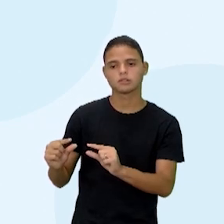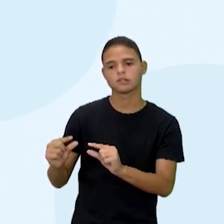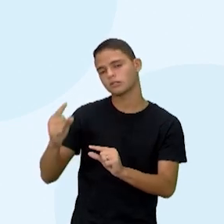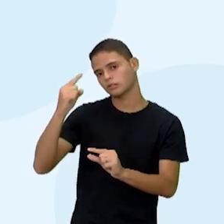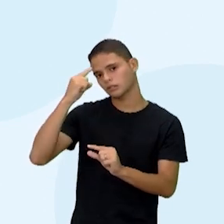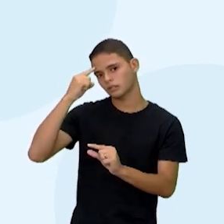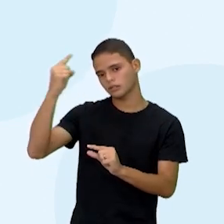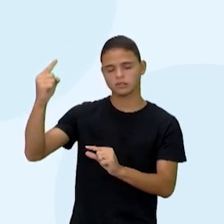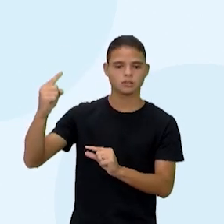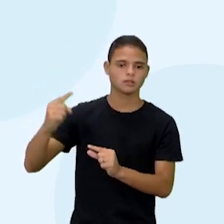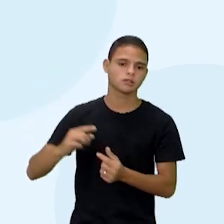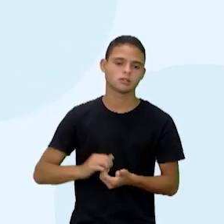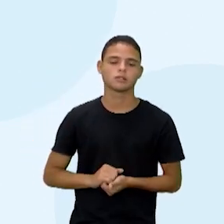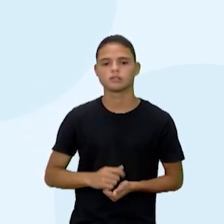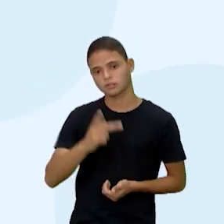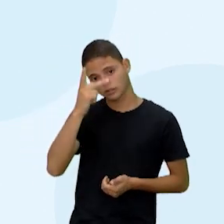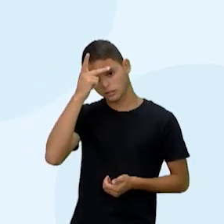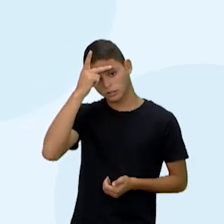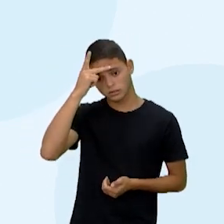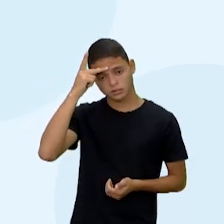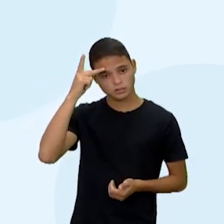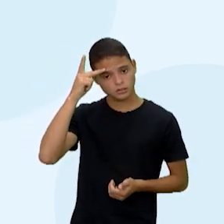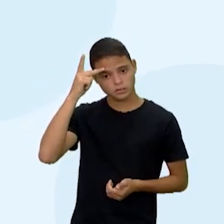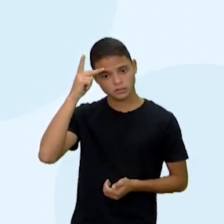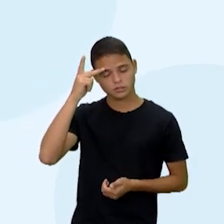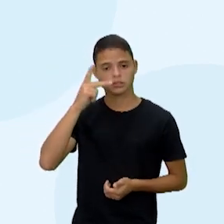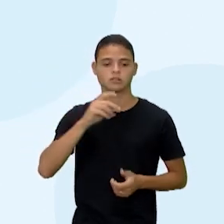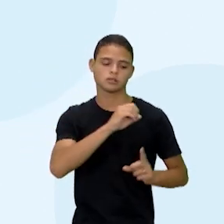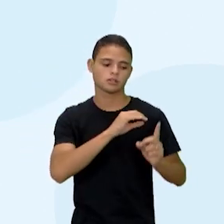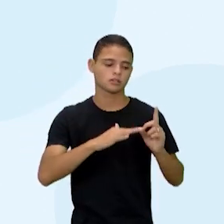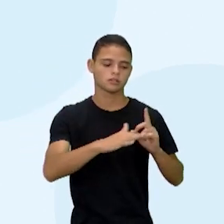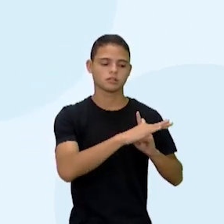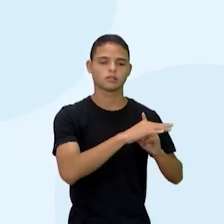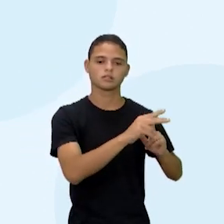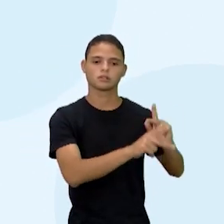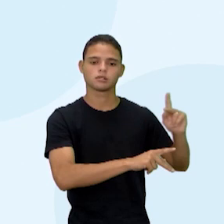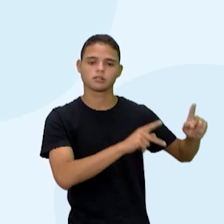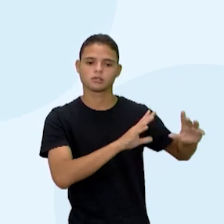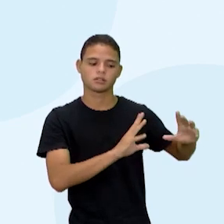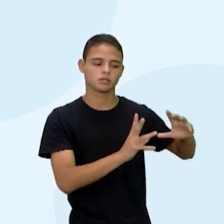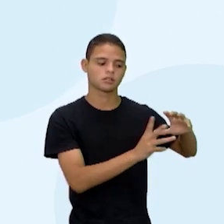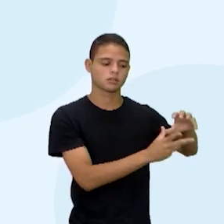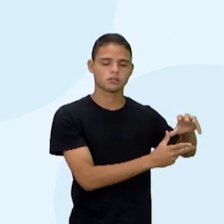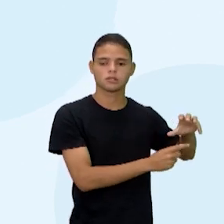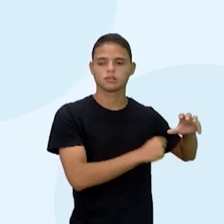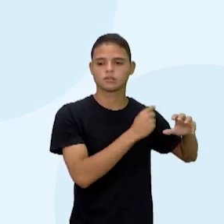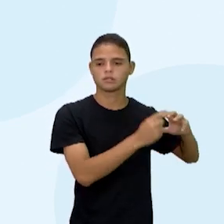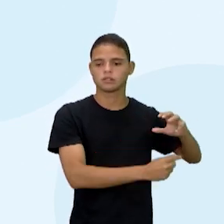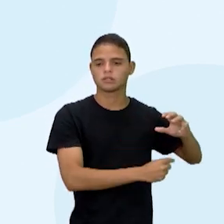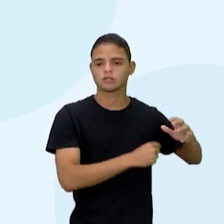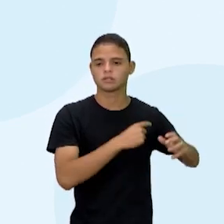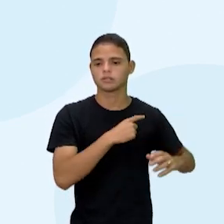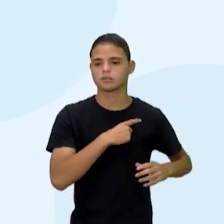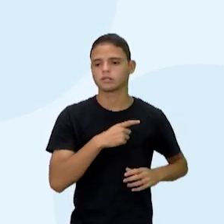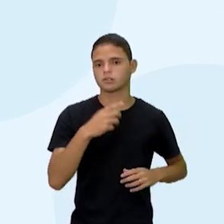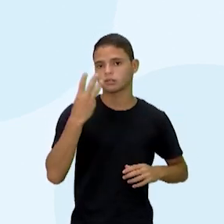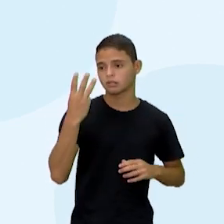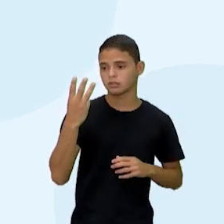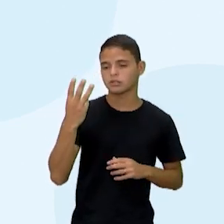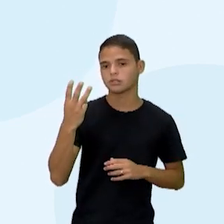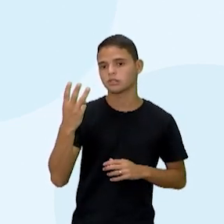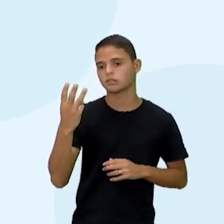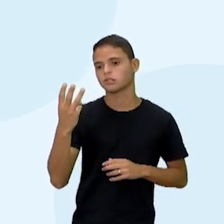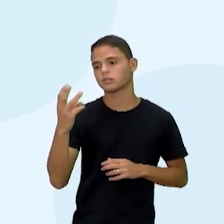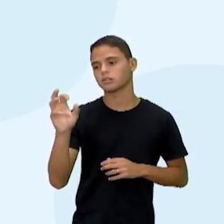pensar na proporção de pessoas superdotadas na sociedade. Então, a literatura aponta que a gente tem entre 3% e 5%